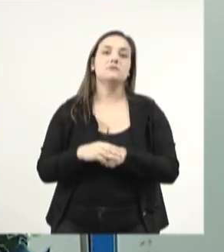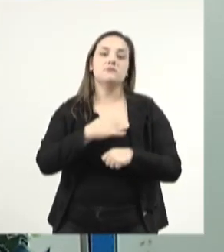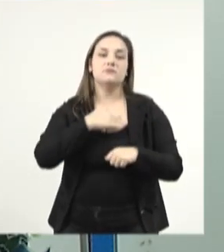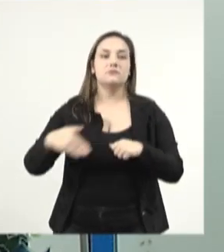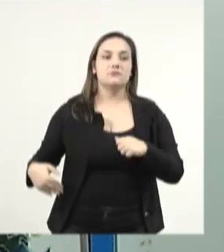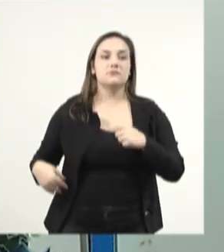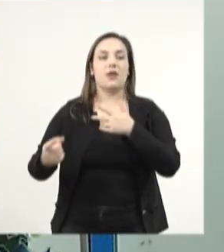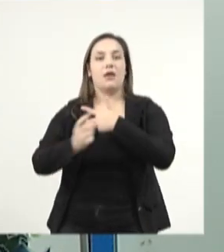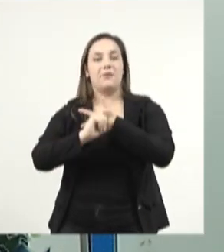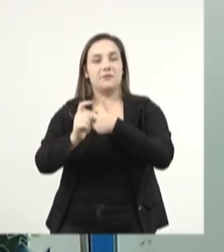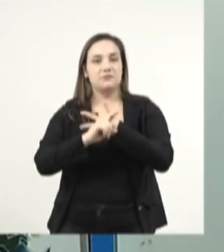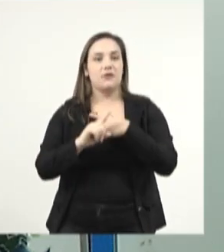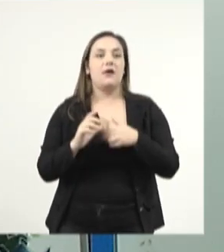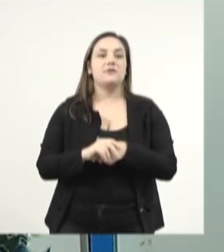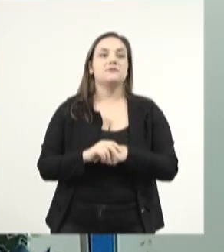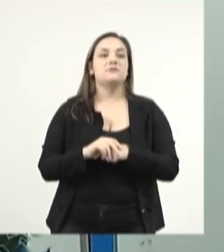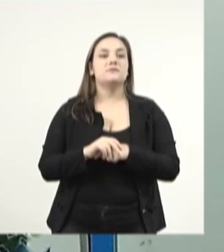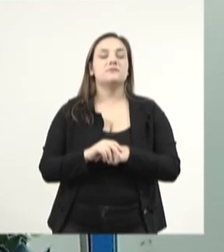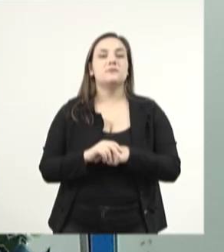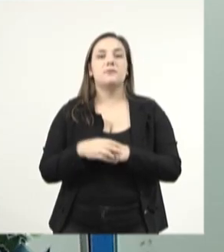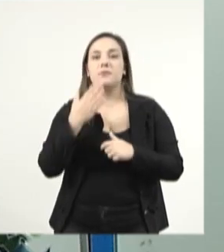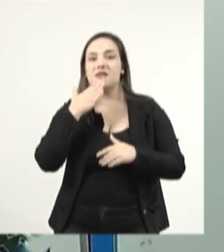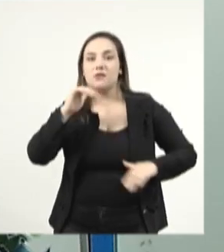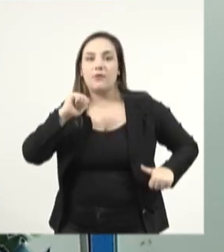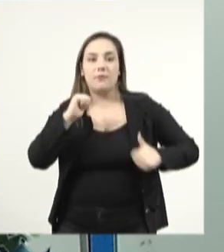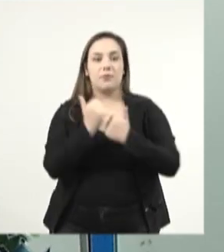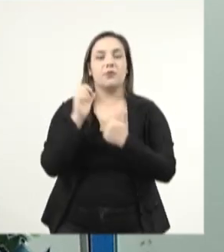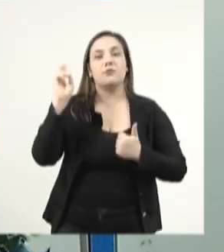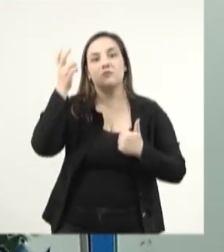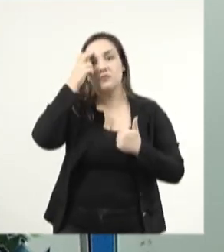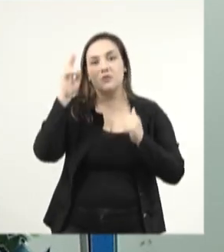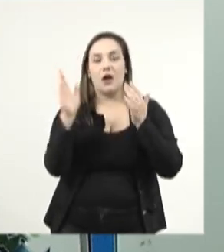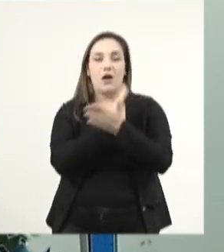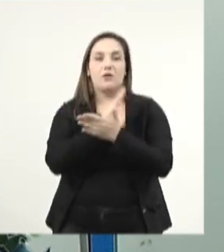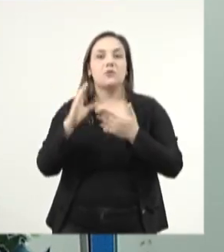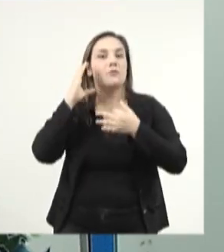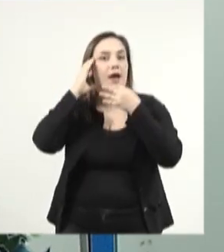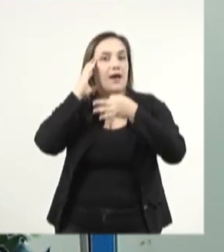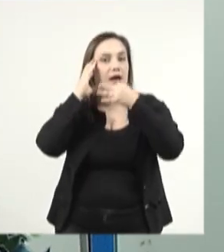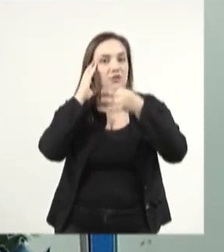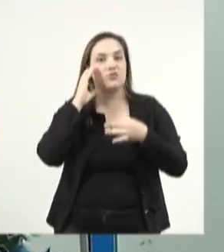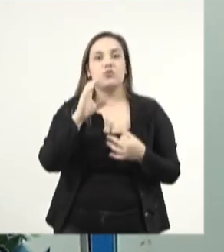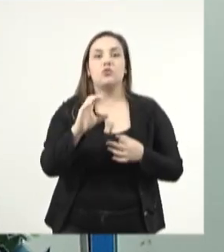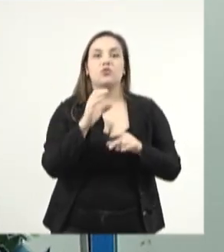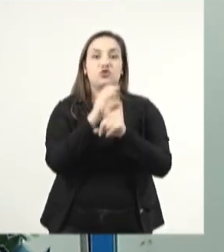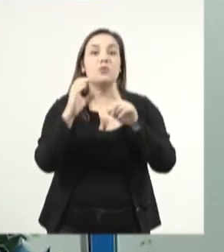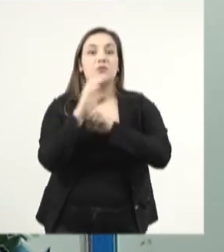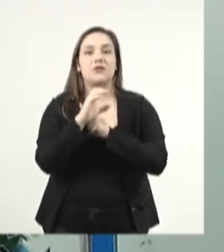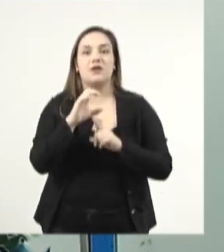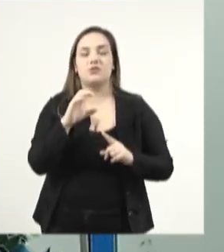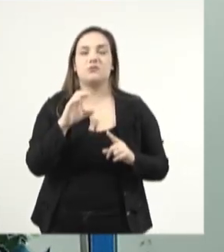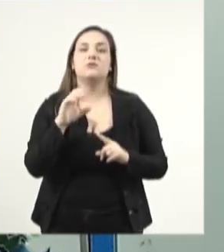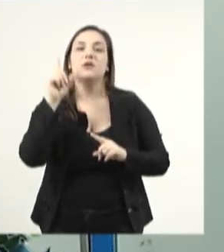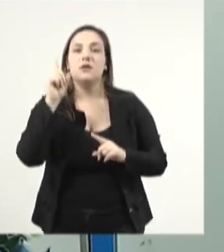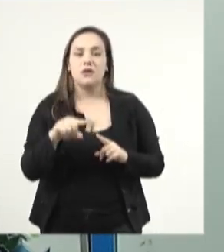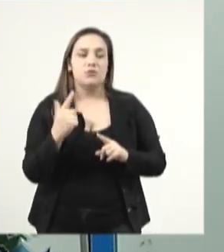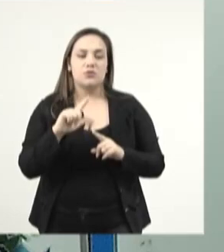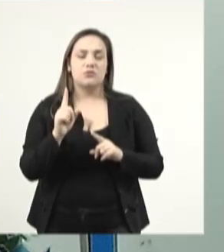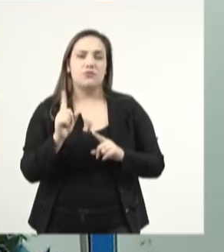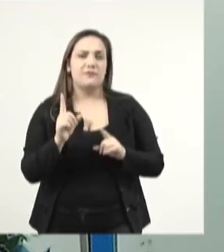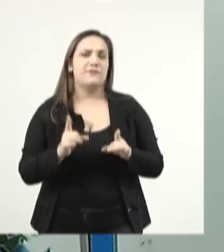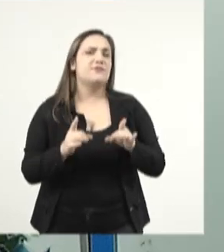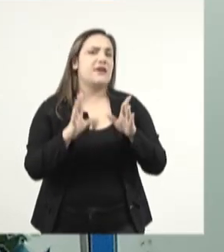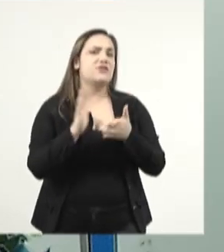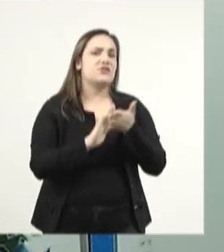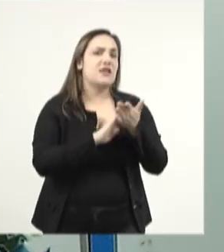Executivo Estadual faça o chamado apoio cultural para rádios comunitárias. As rádios comunitárias e educativas, elas não são comerciais, não